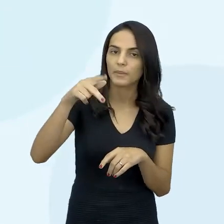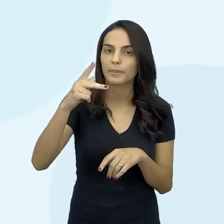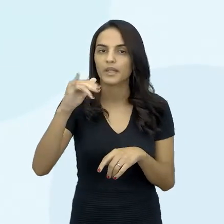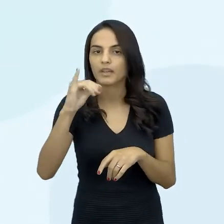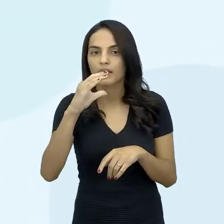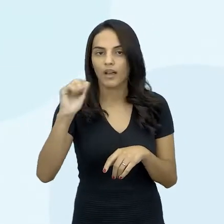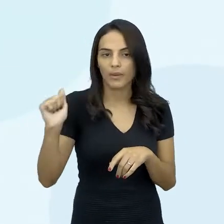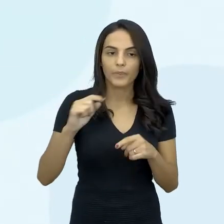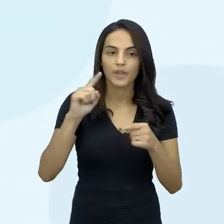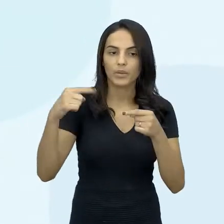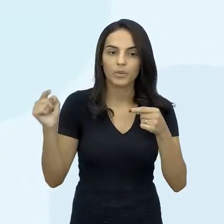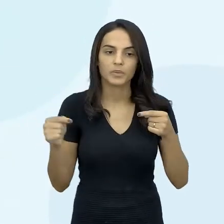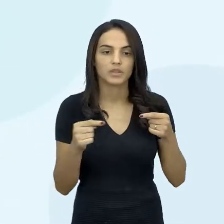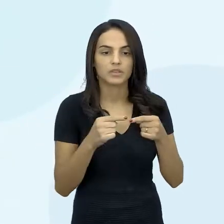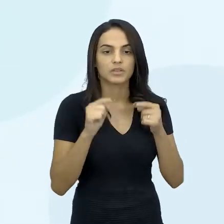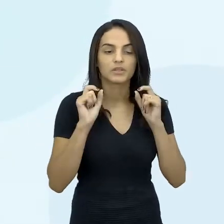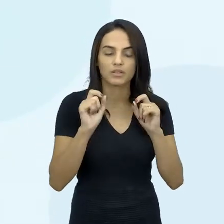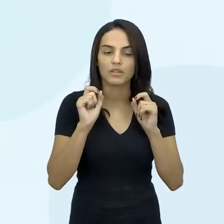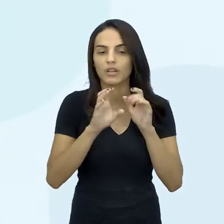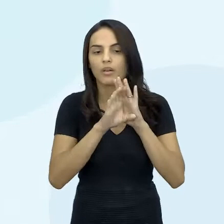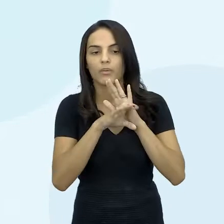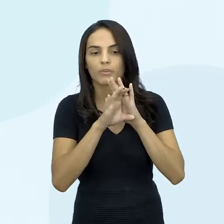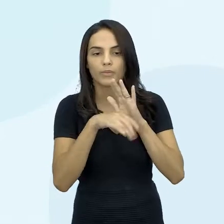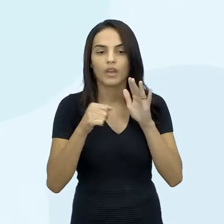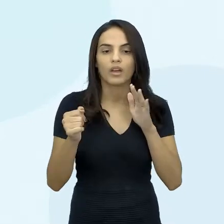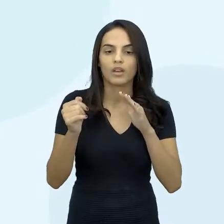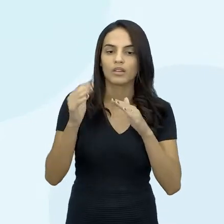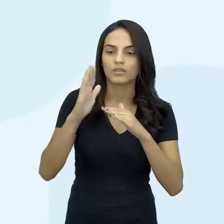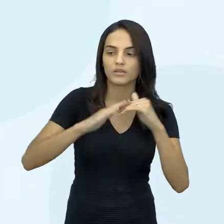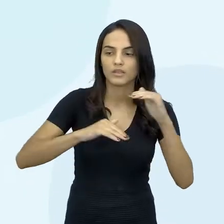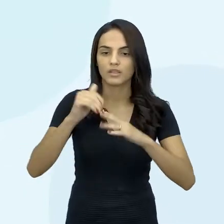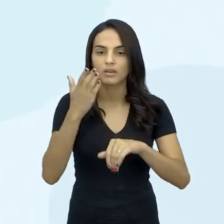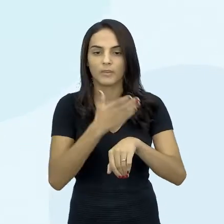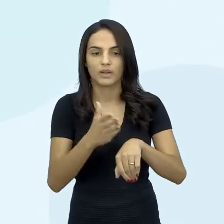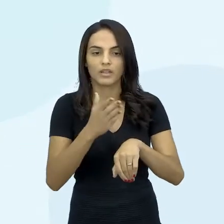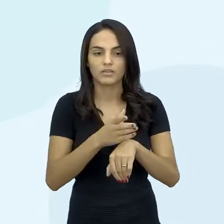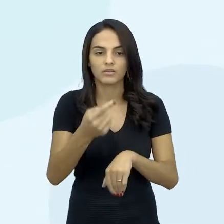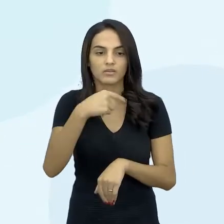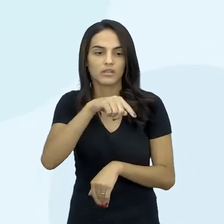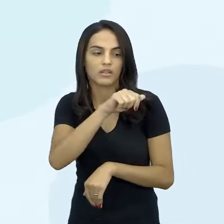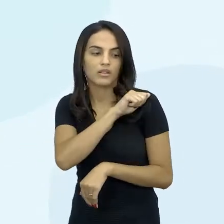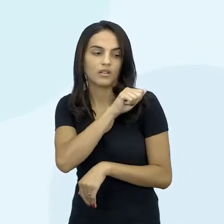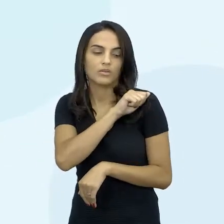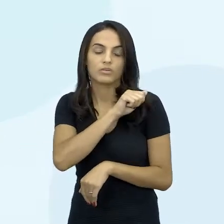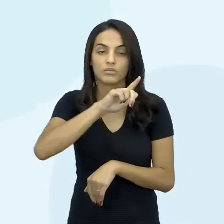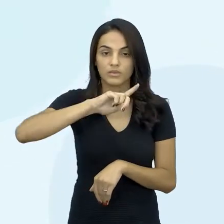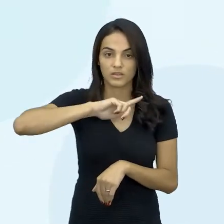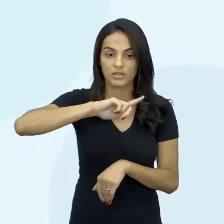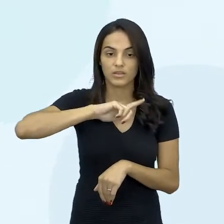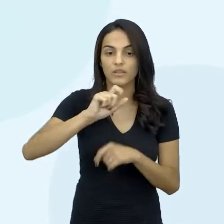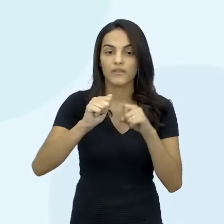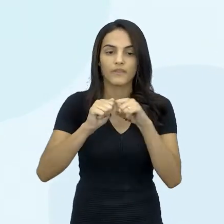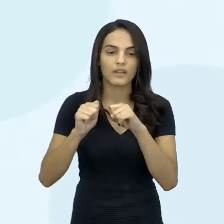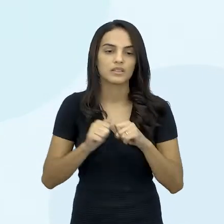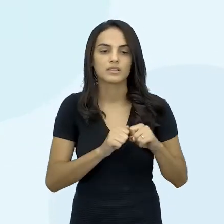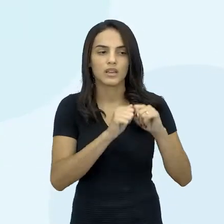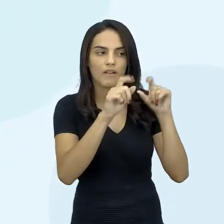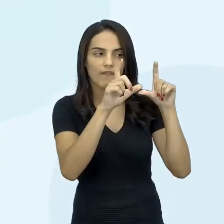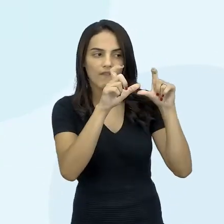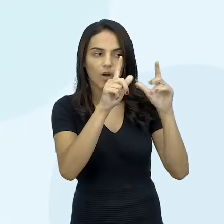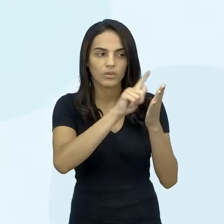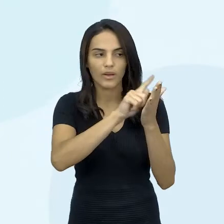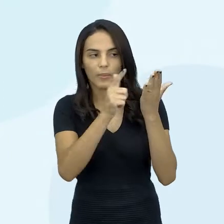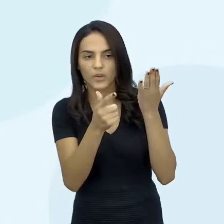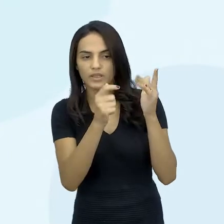objetivos: contextualizar as modalidades práticas que os nossos estudantes tiveram fazendo